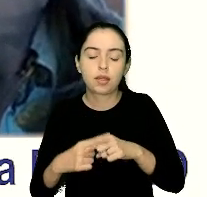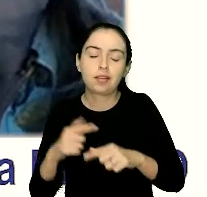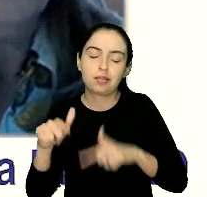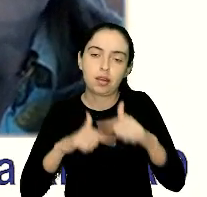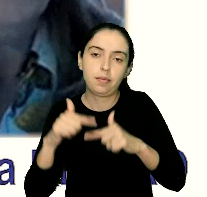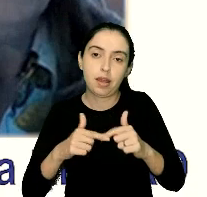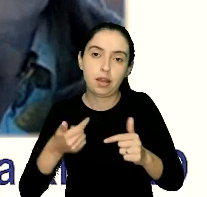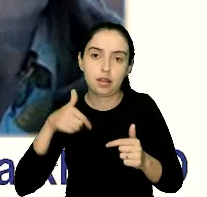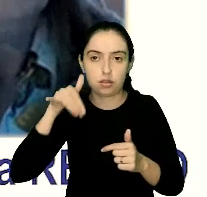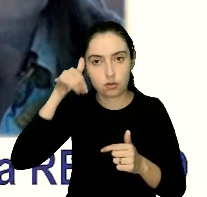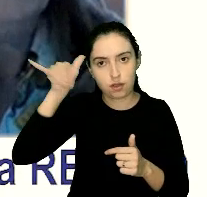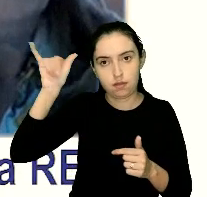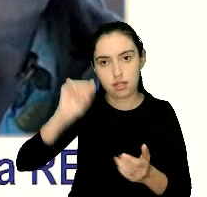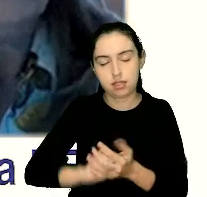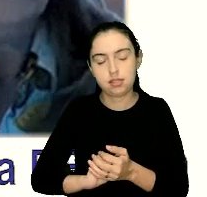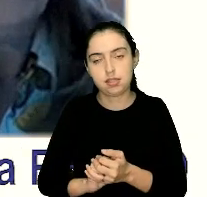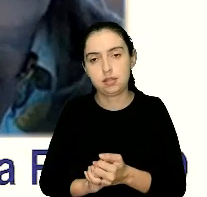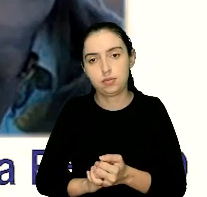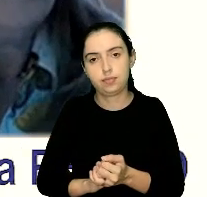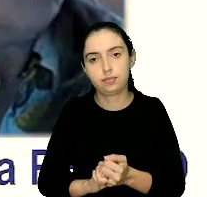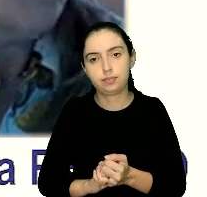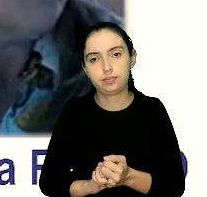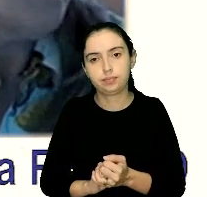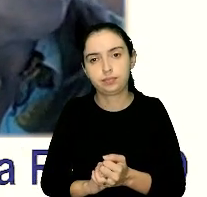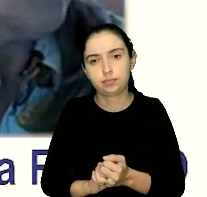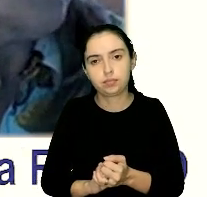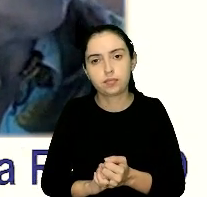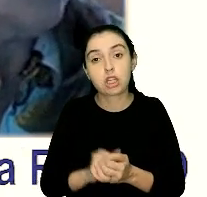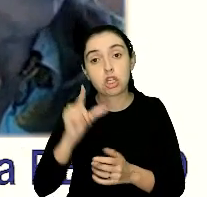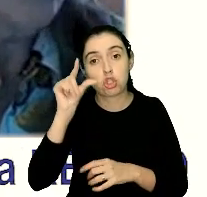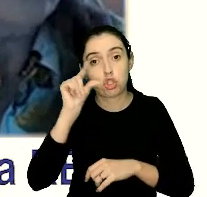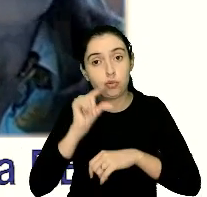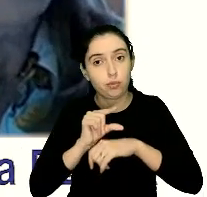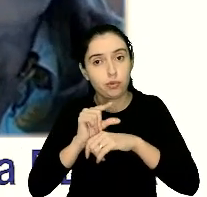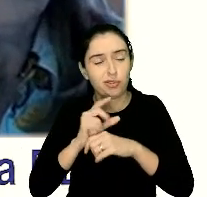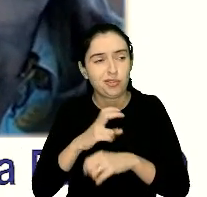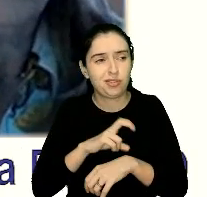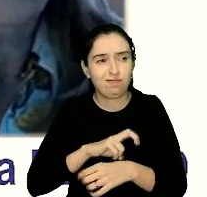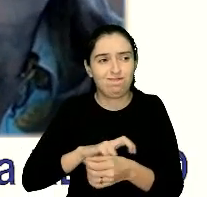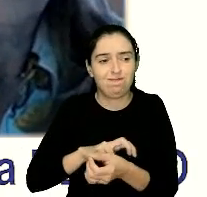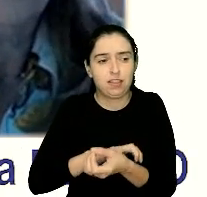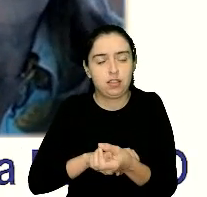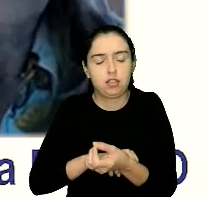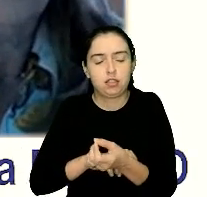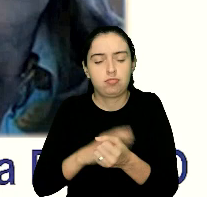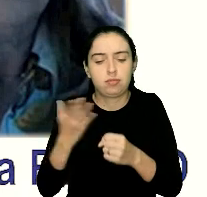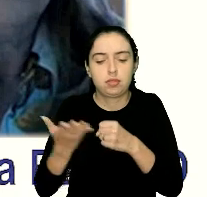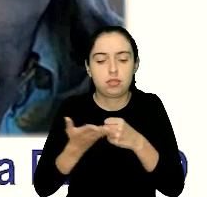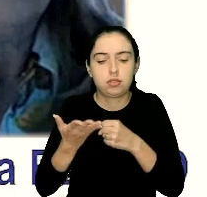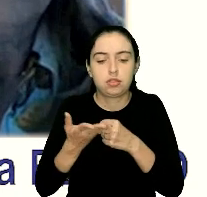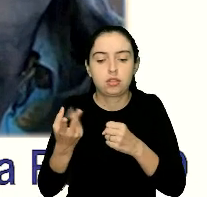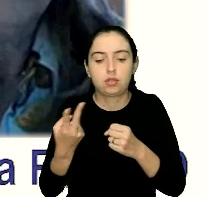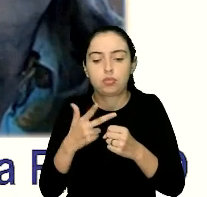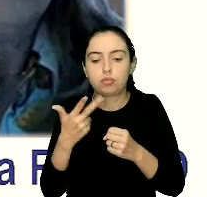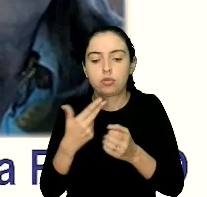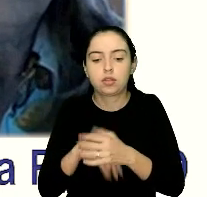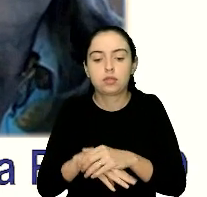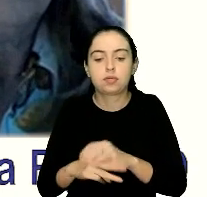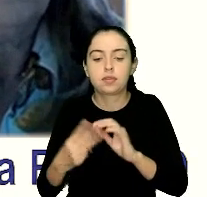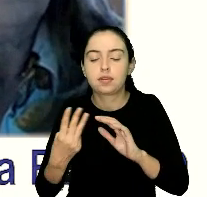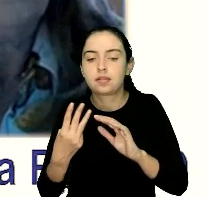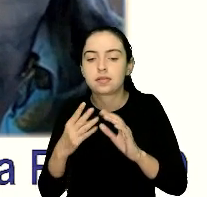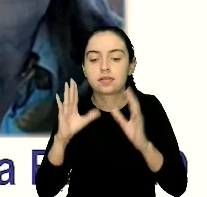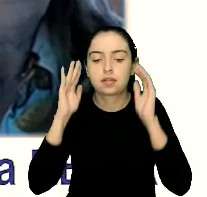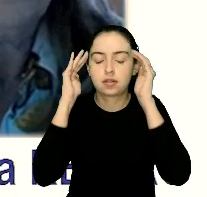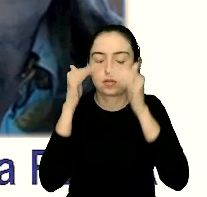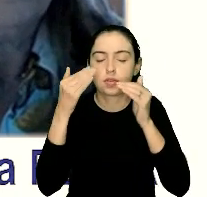gente vai diminuir a atenção secundária e a atenção terciária que a gente faz em